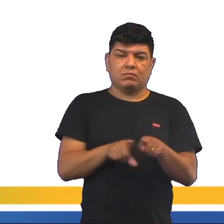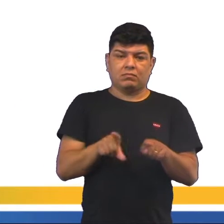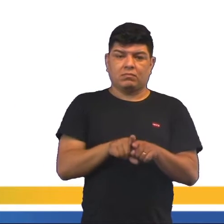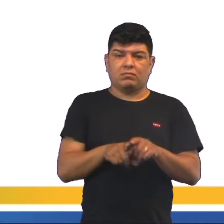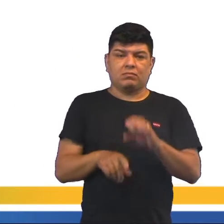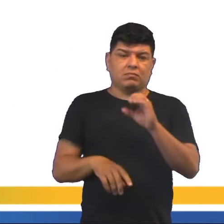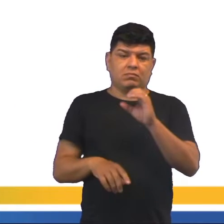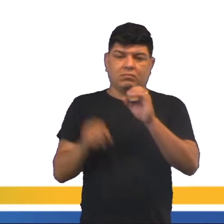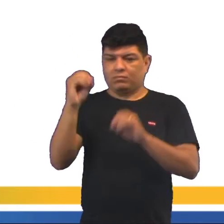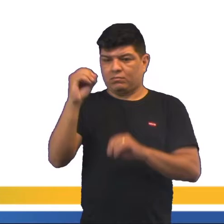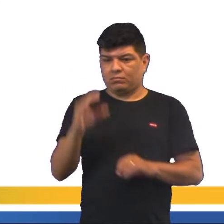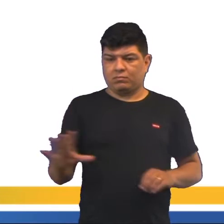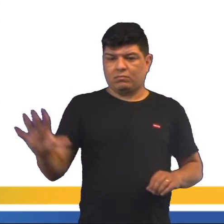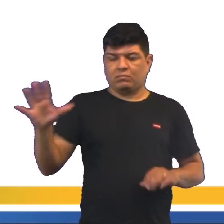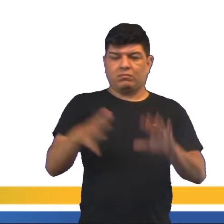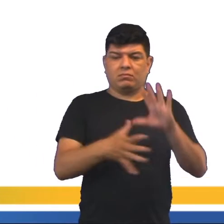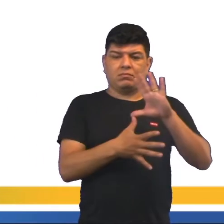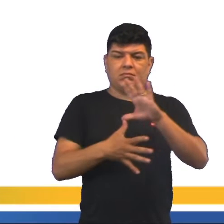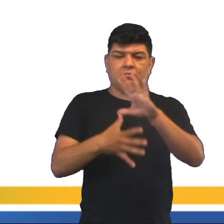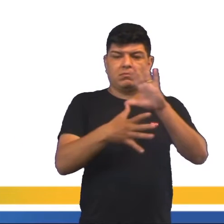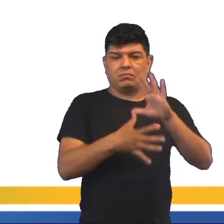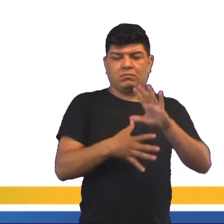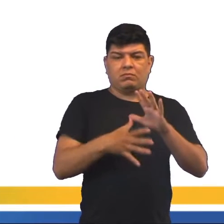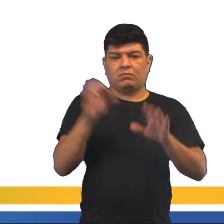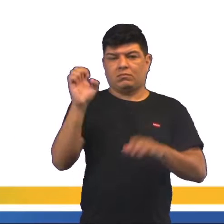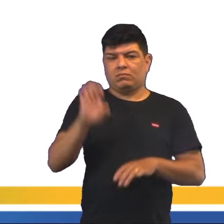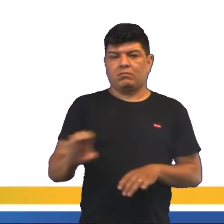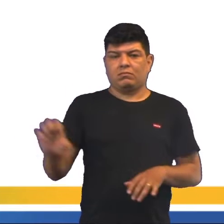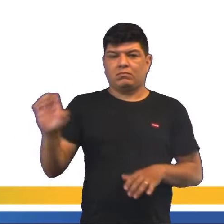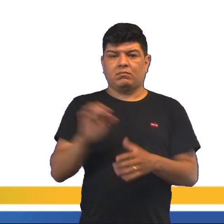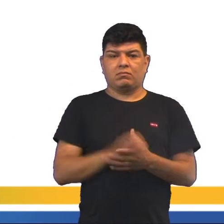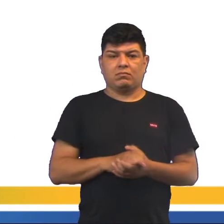Oceania e das Américas por parte dos europeus.